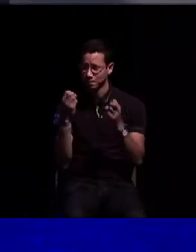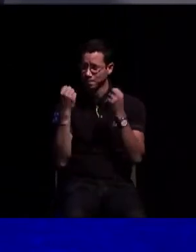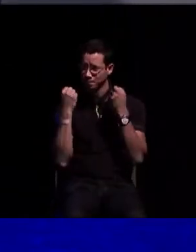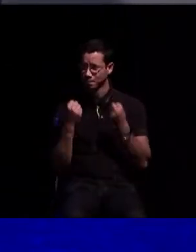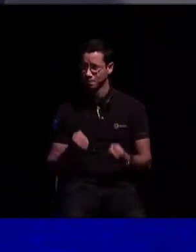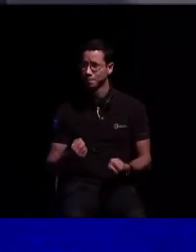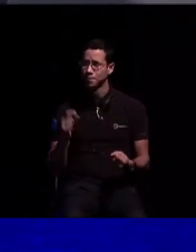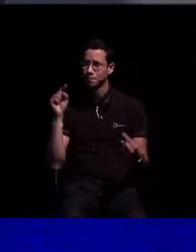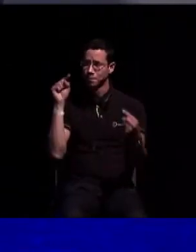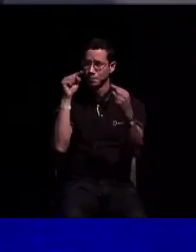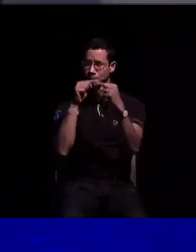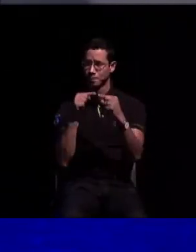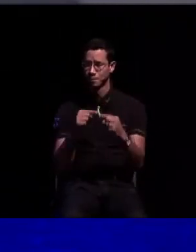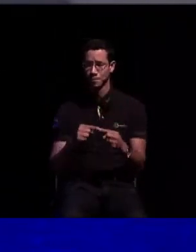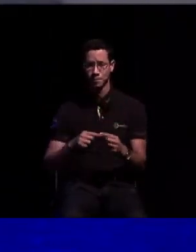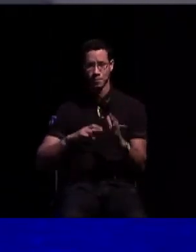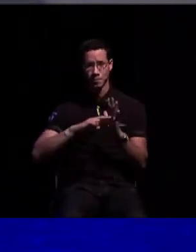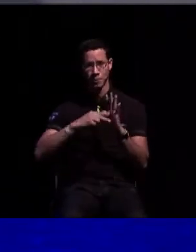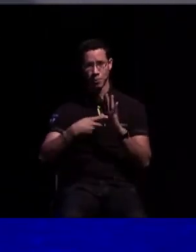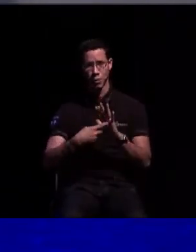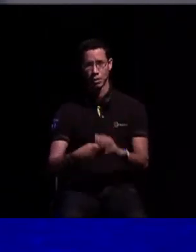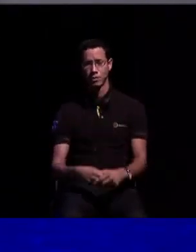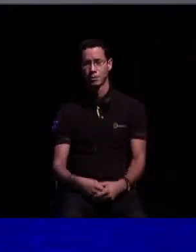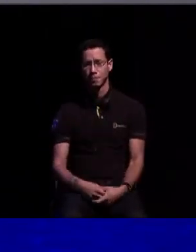relações simbólicas, né?